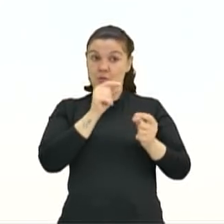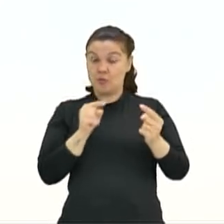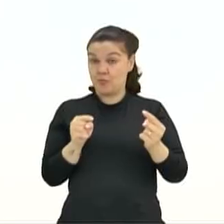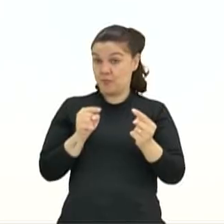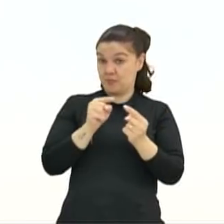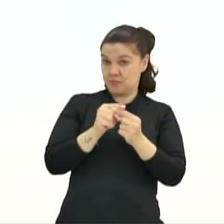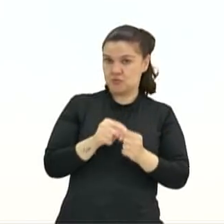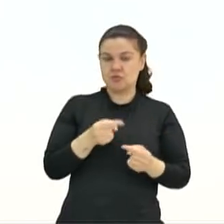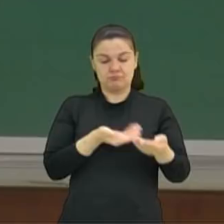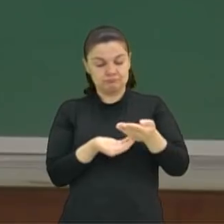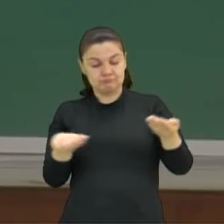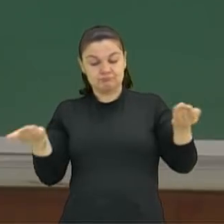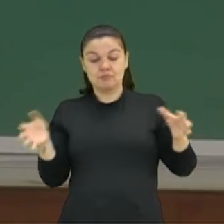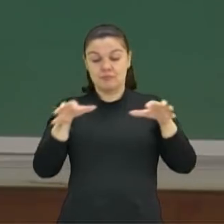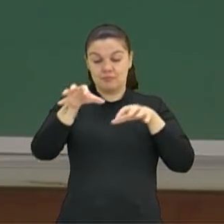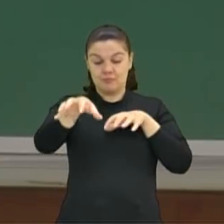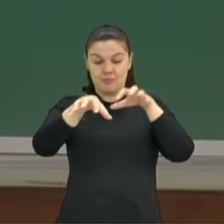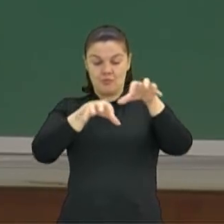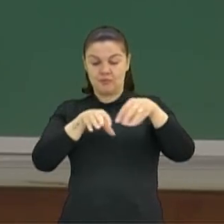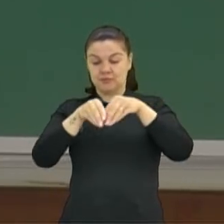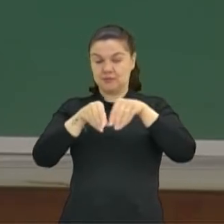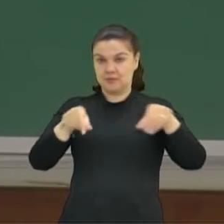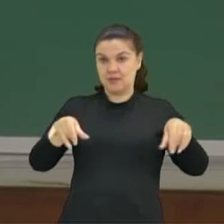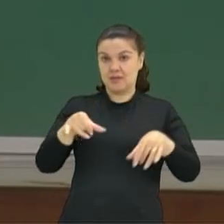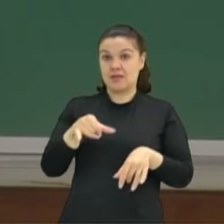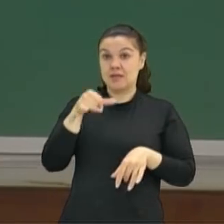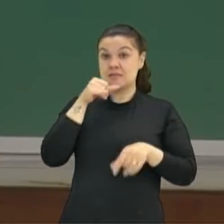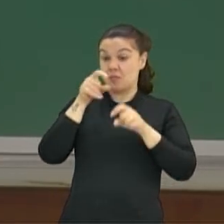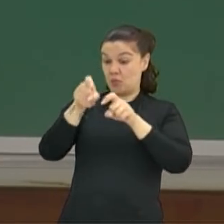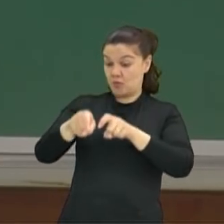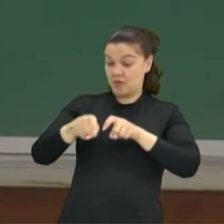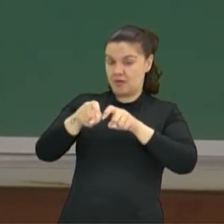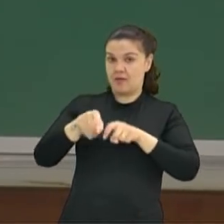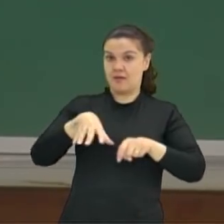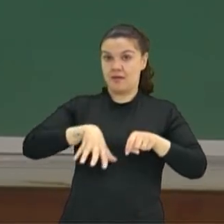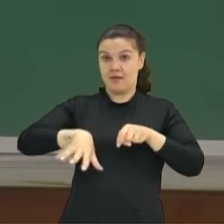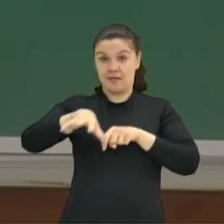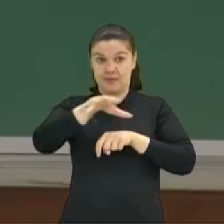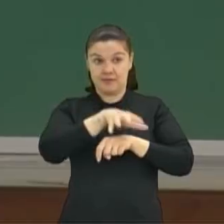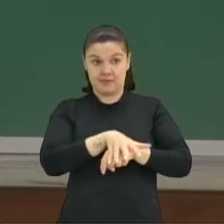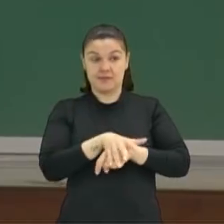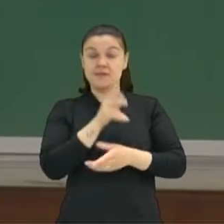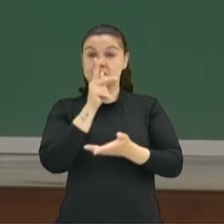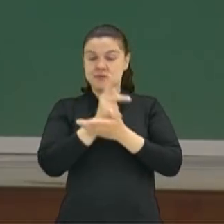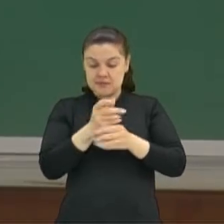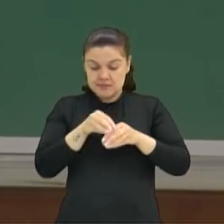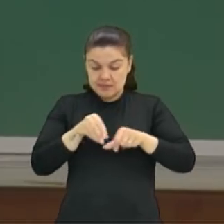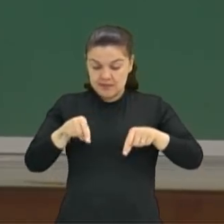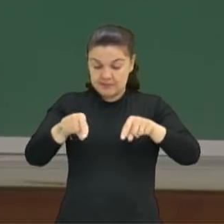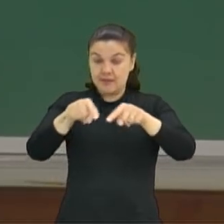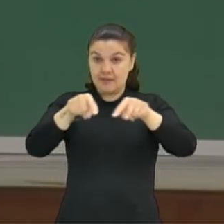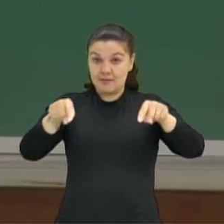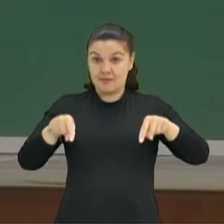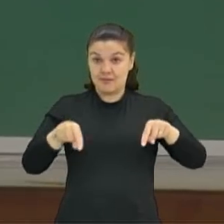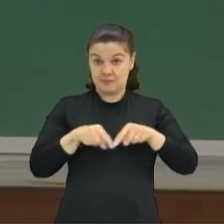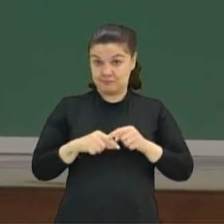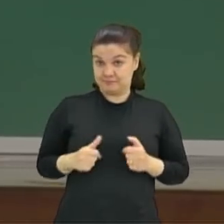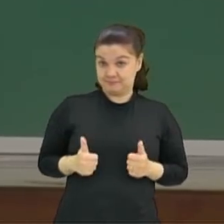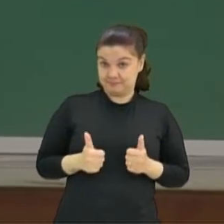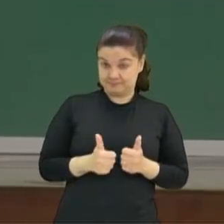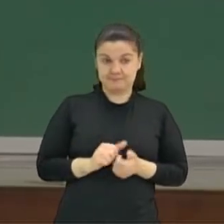delas, rotação de terras, no caso da agricultura, terras aqui, espaço, solo,